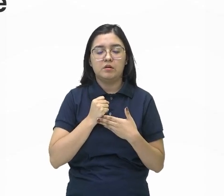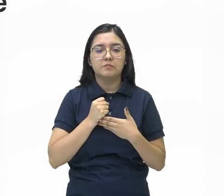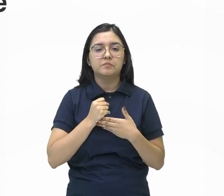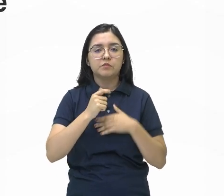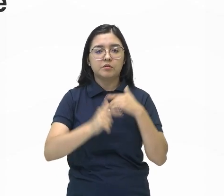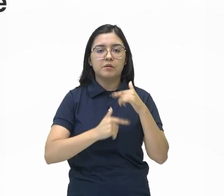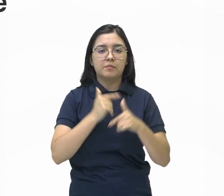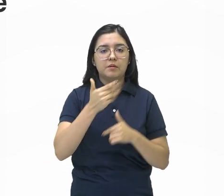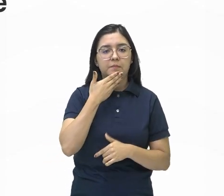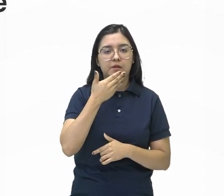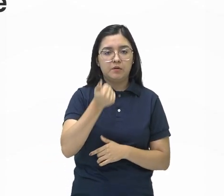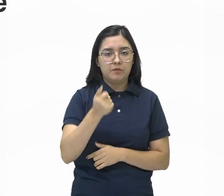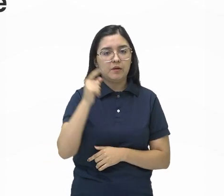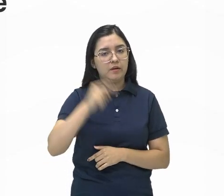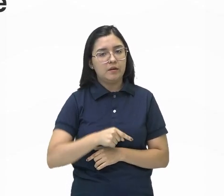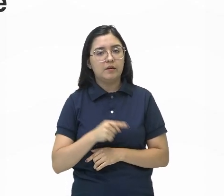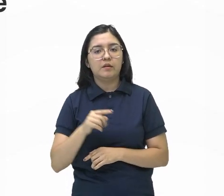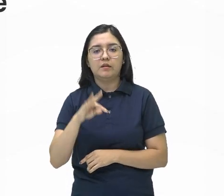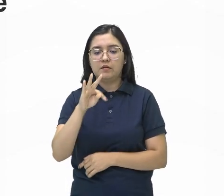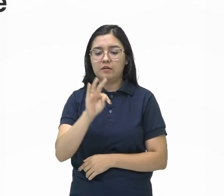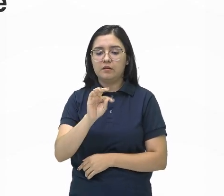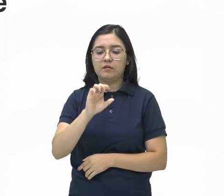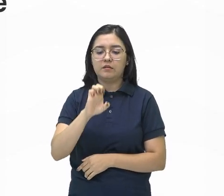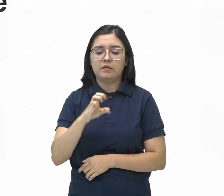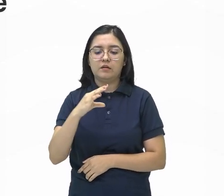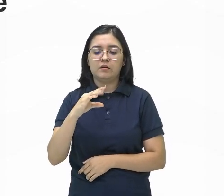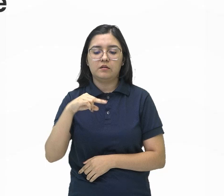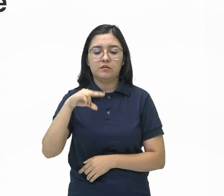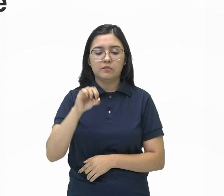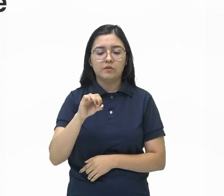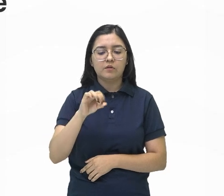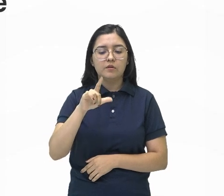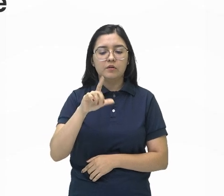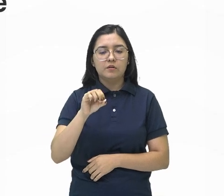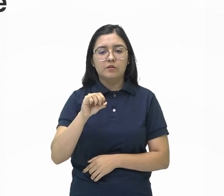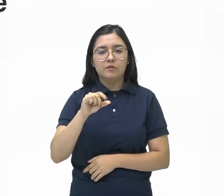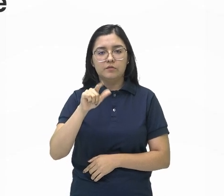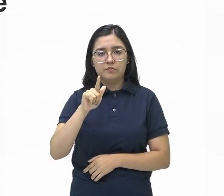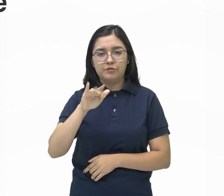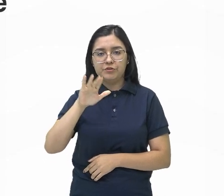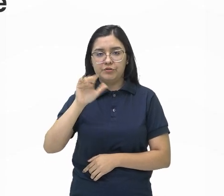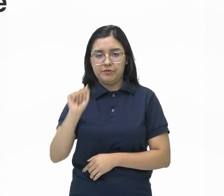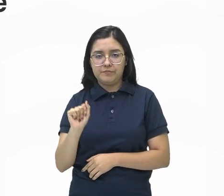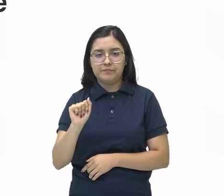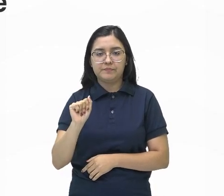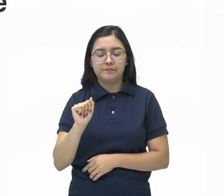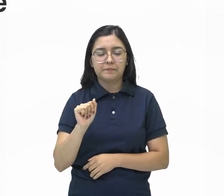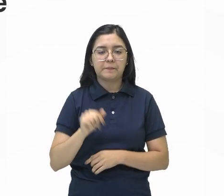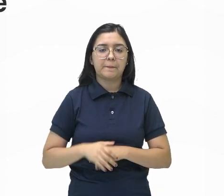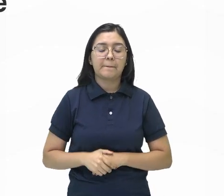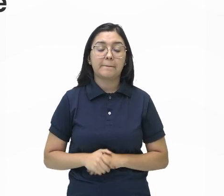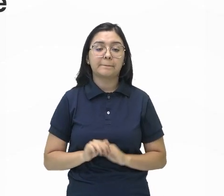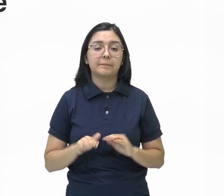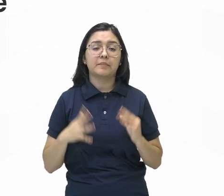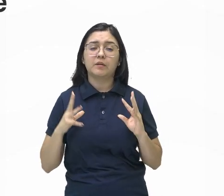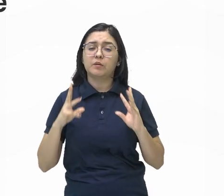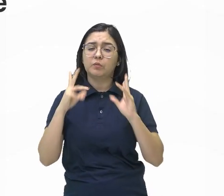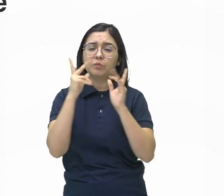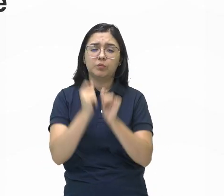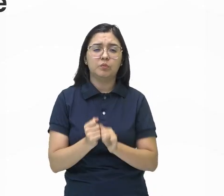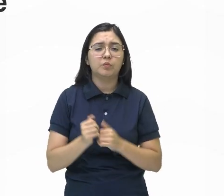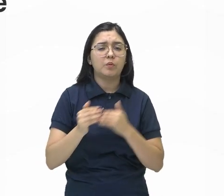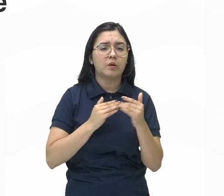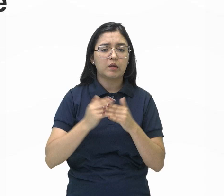Isso é tecnologia, tá? De um modo geral. Esse termo aí. Então, tudo, qualquer